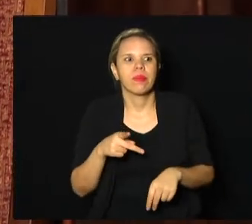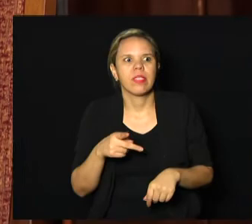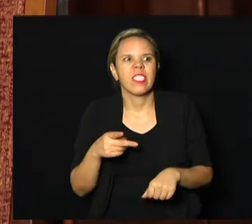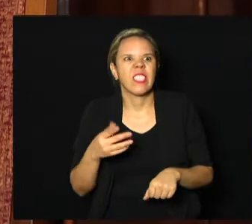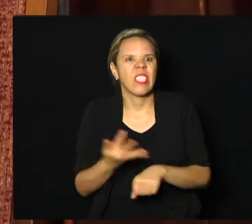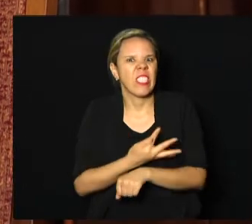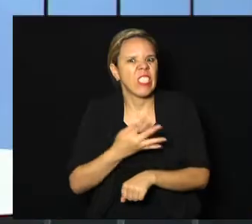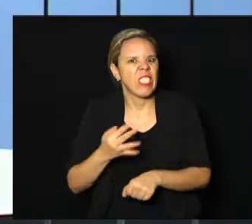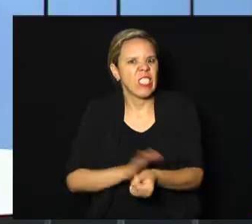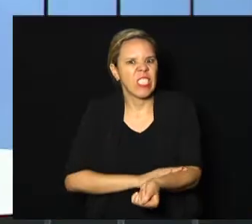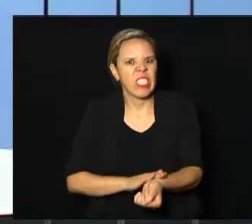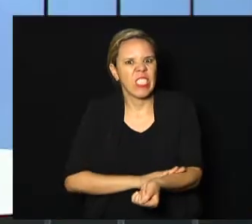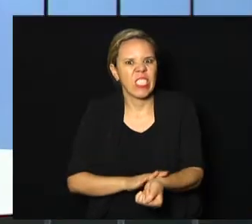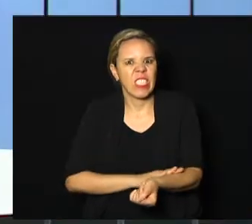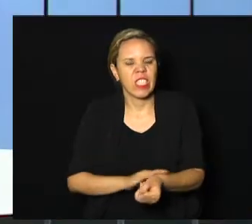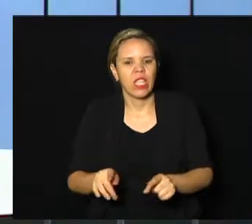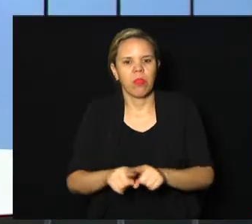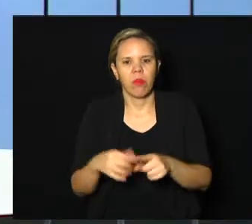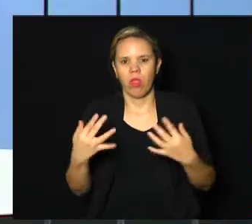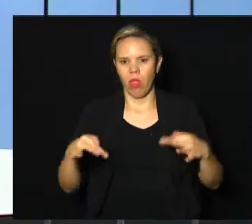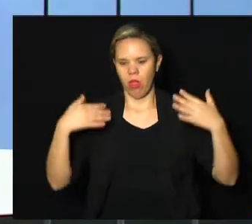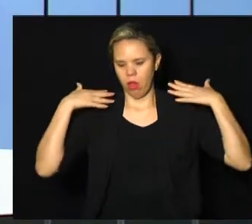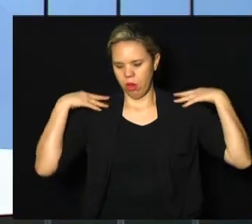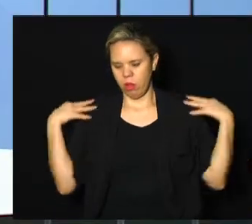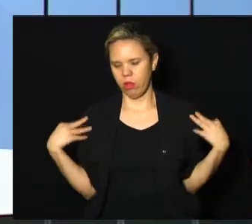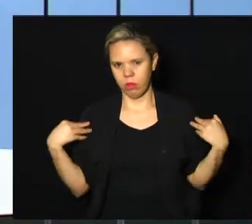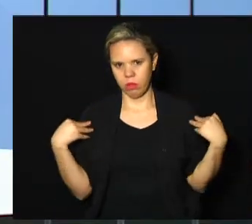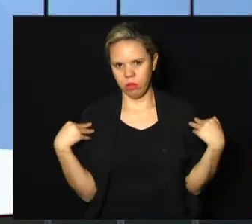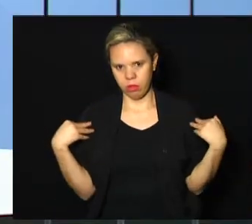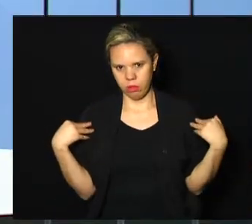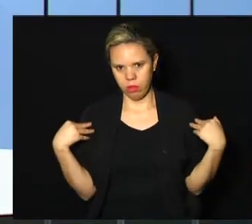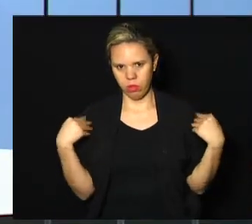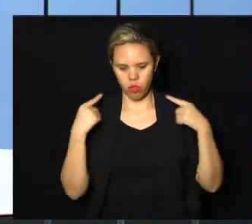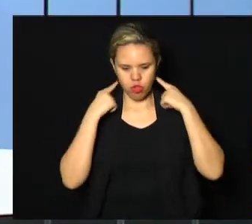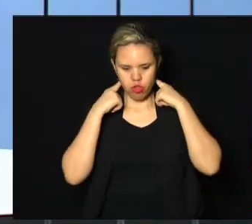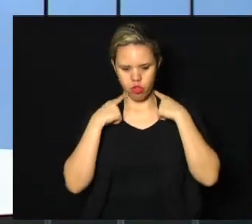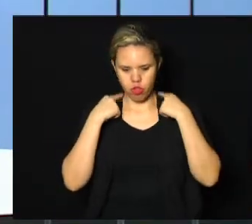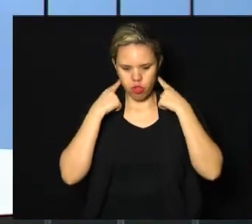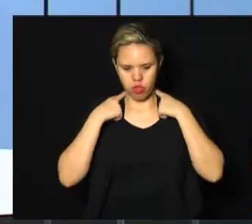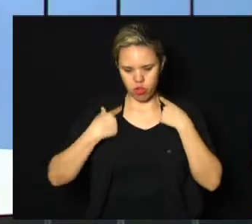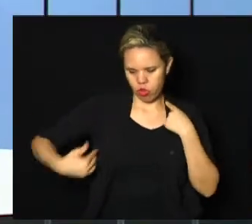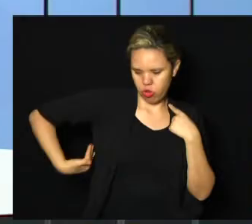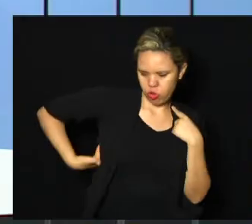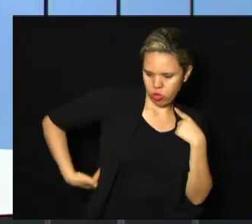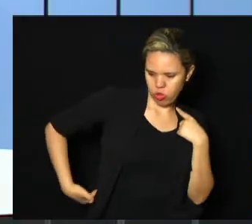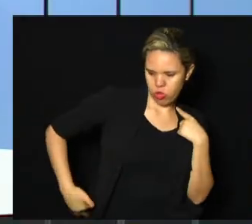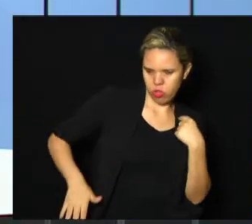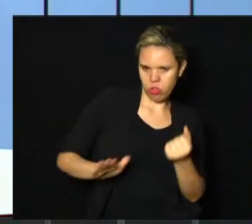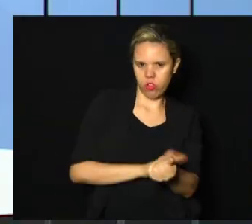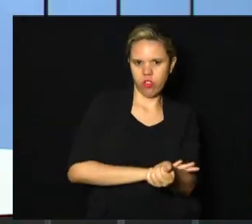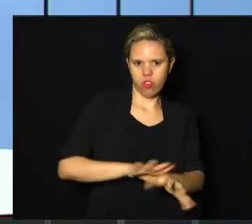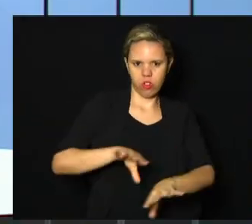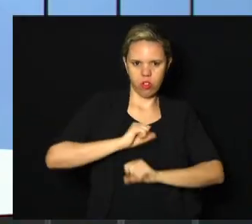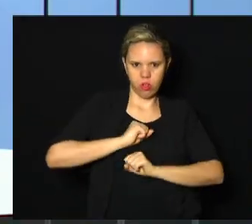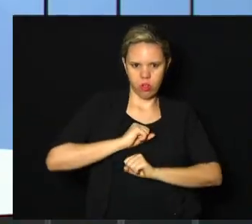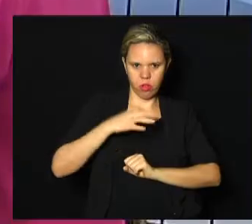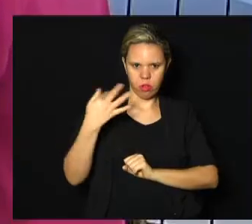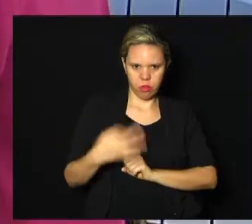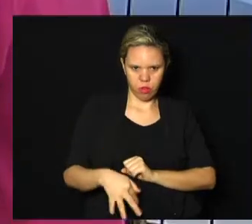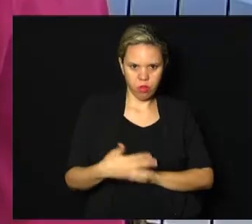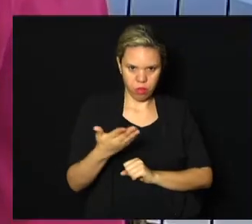né, estressadas, tendem a ter a dor por aqui, no ombro, no pescoço, na coluna, né? O estresse também causa dor na coluna.